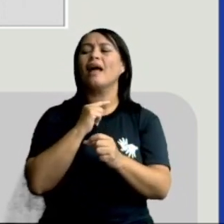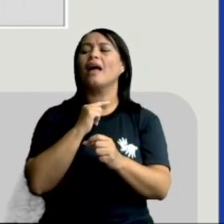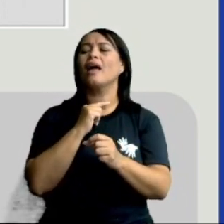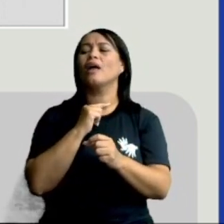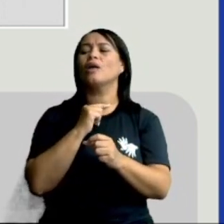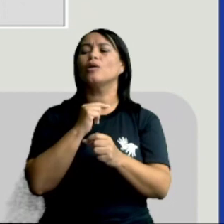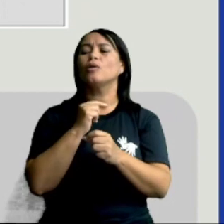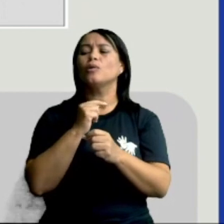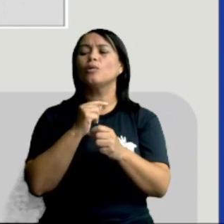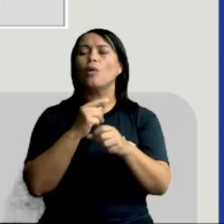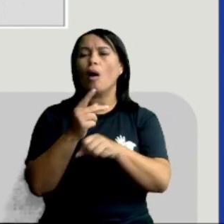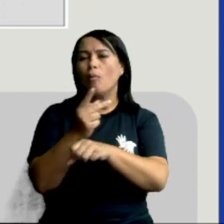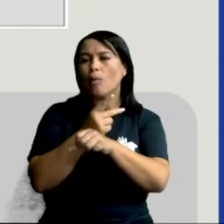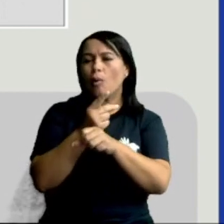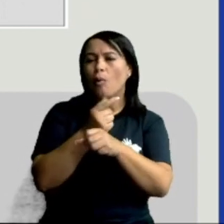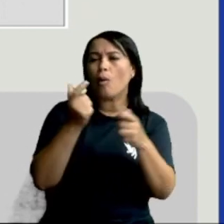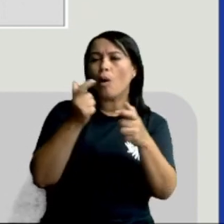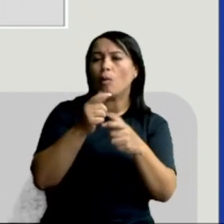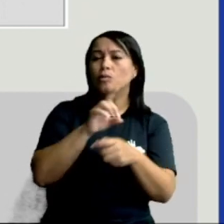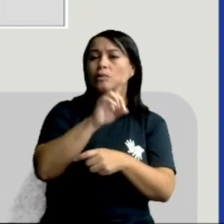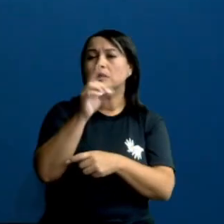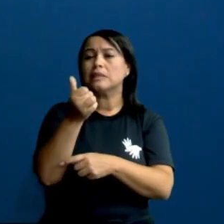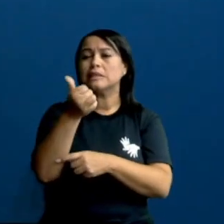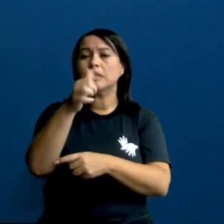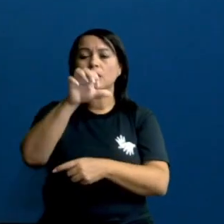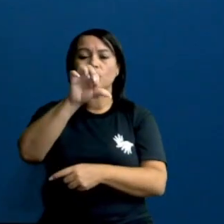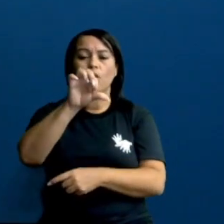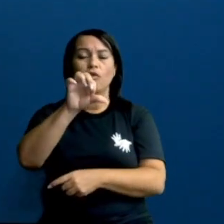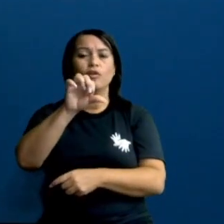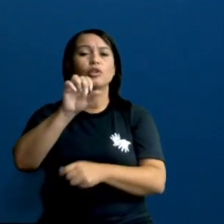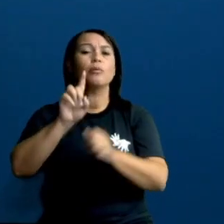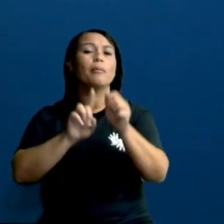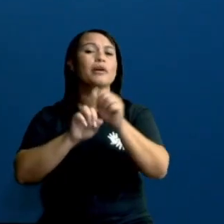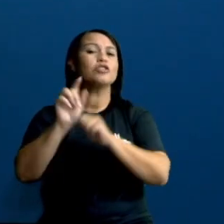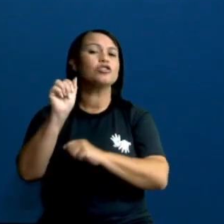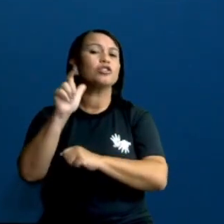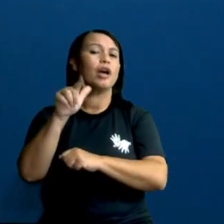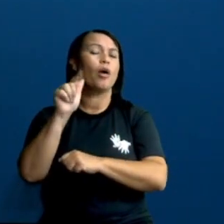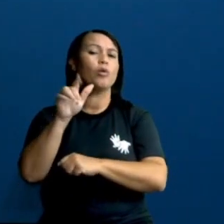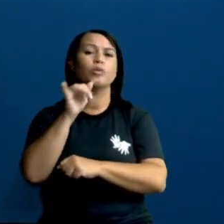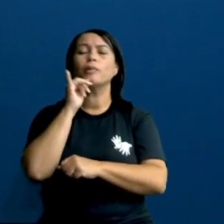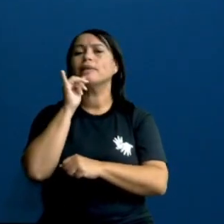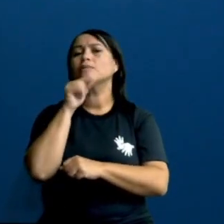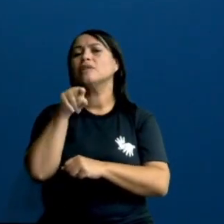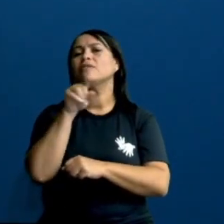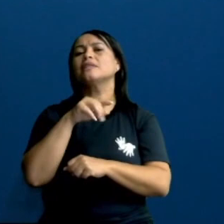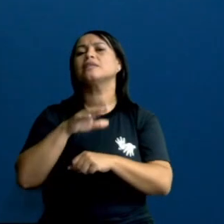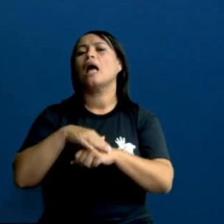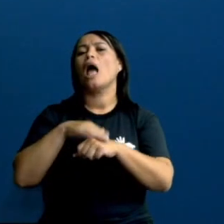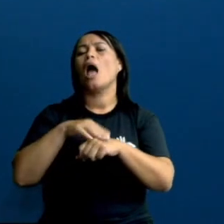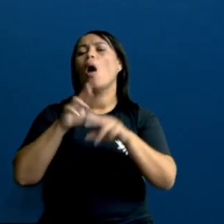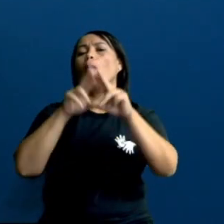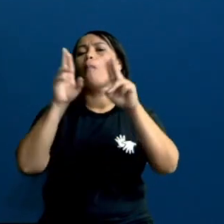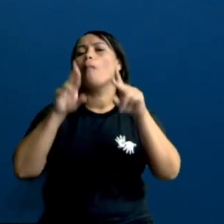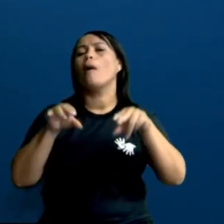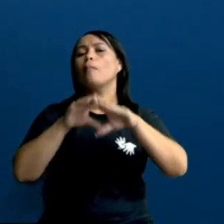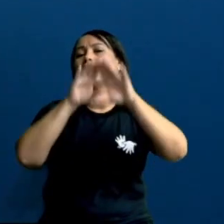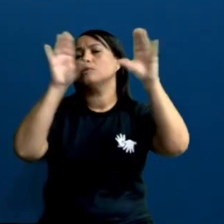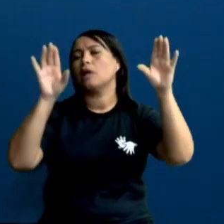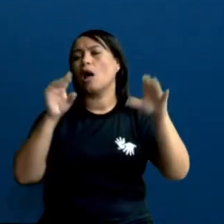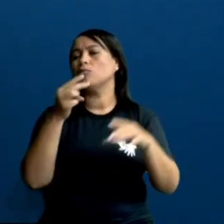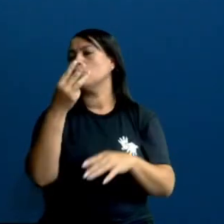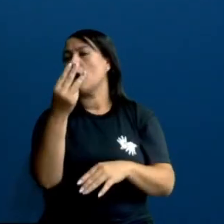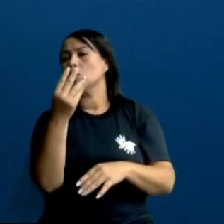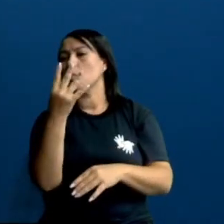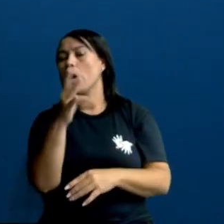dia 19 de agosto. Mas se você, por exemplo, for fazer um mapa celeste daqui a 3, 4 dias,